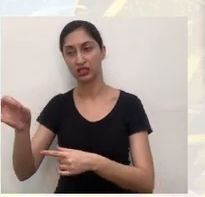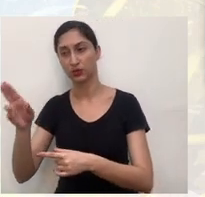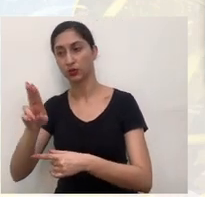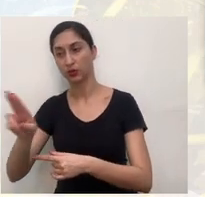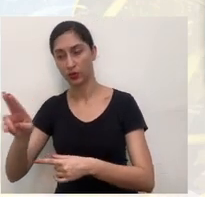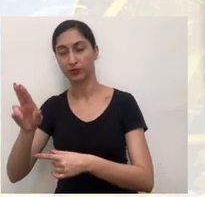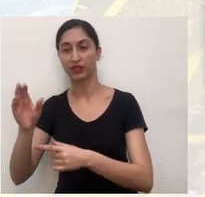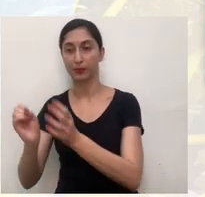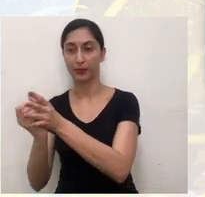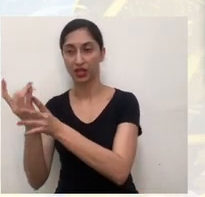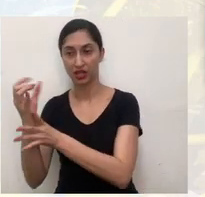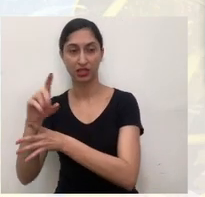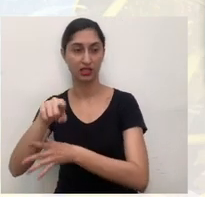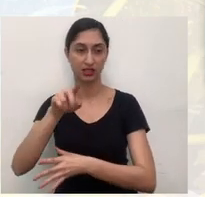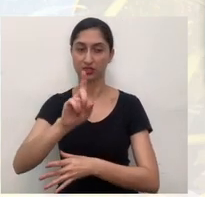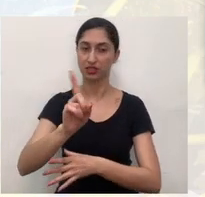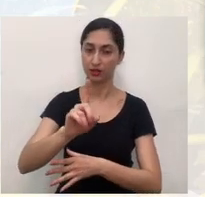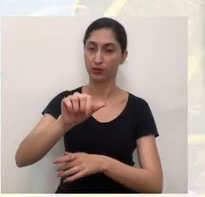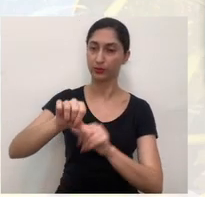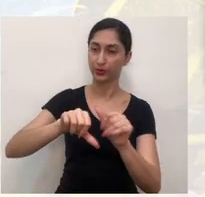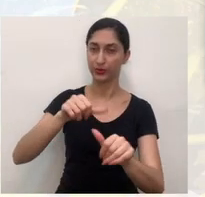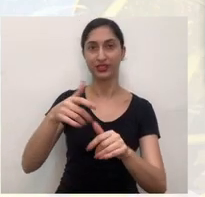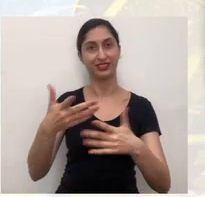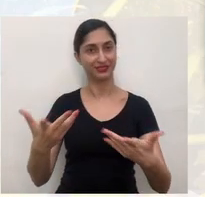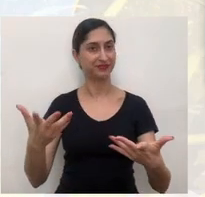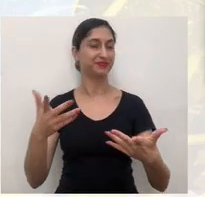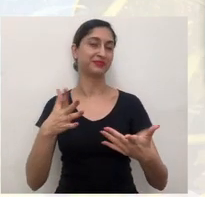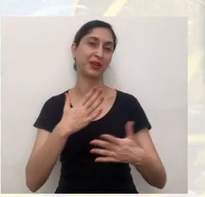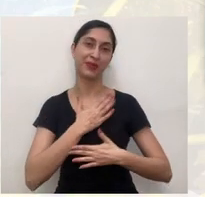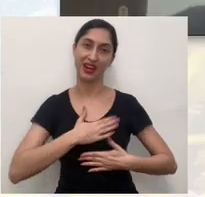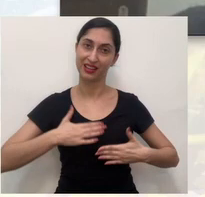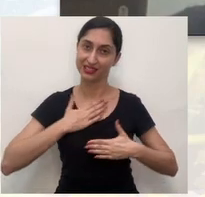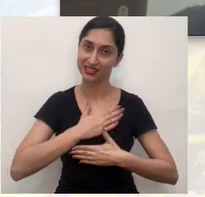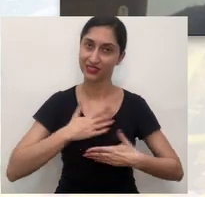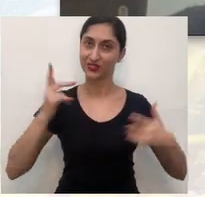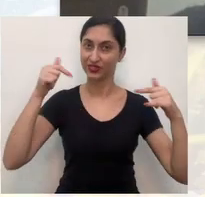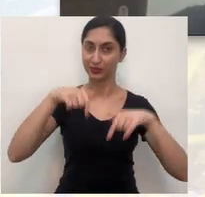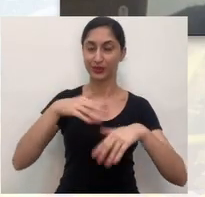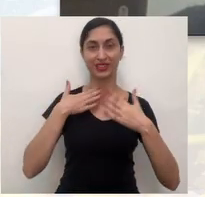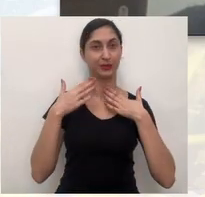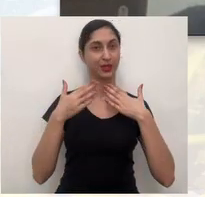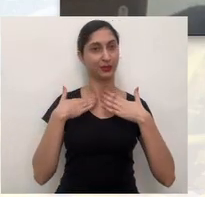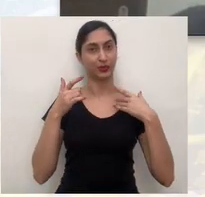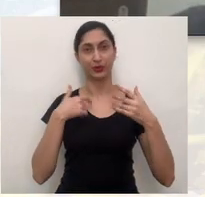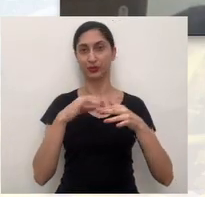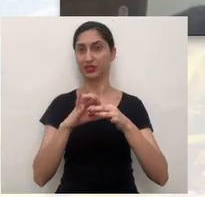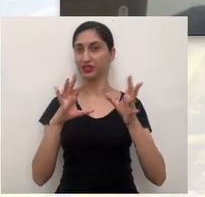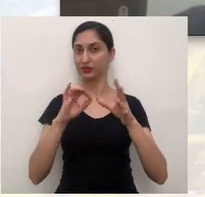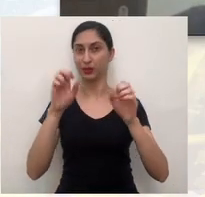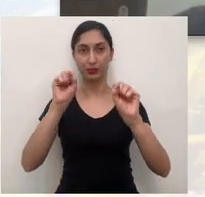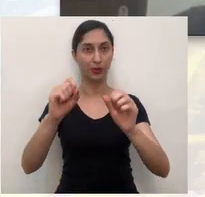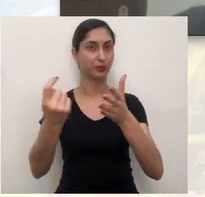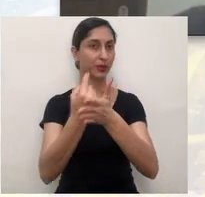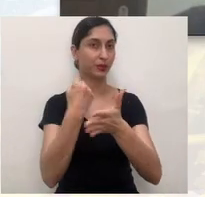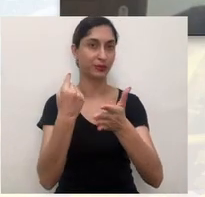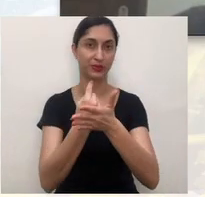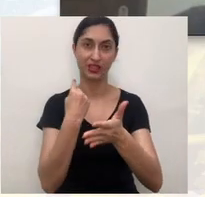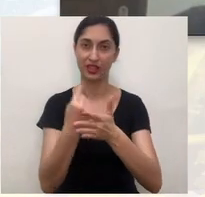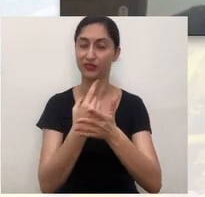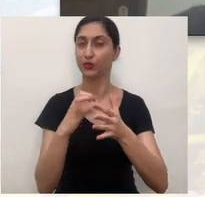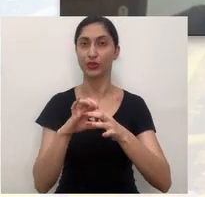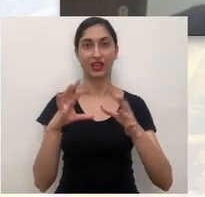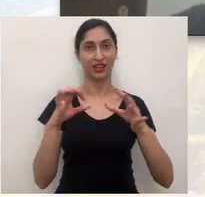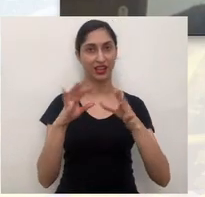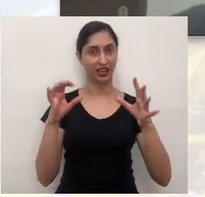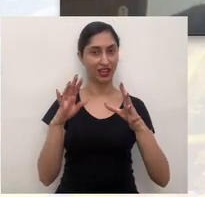prazer enorme bater esse papo com vocês e à disposição para qualquer dúvida ou